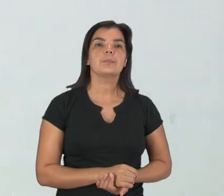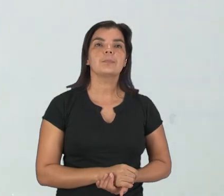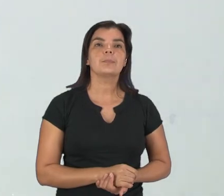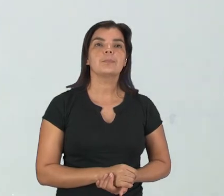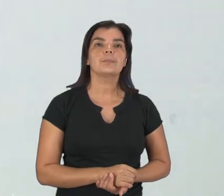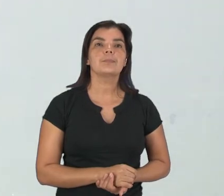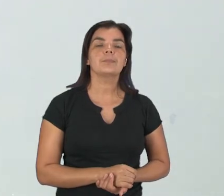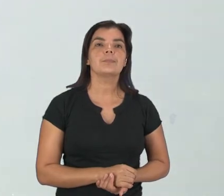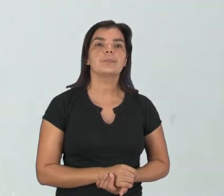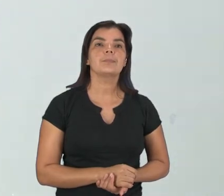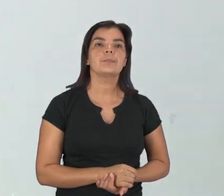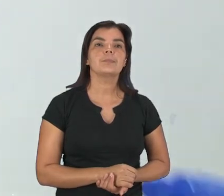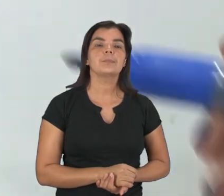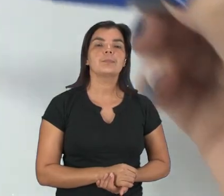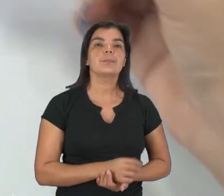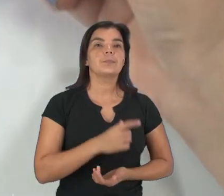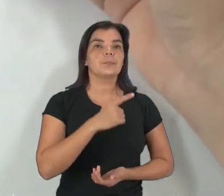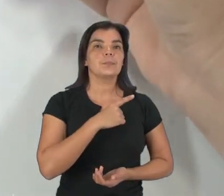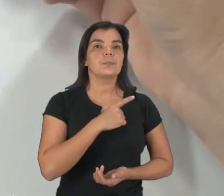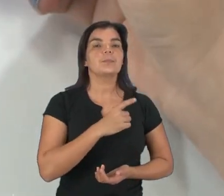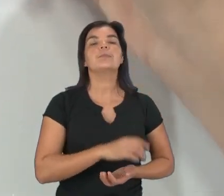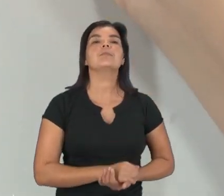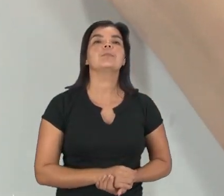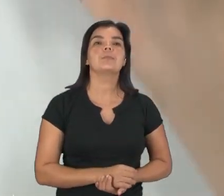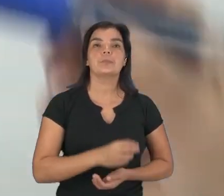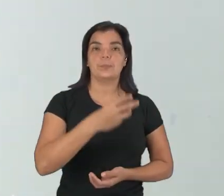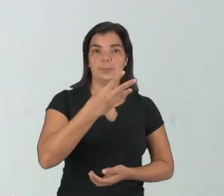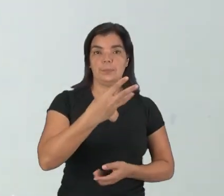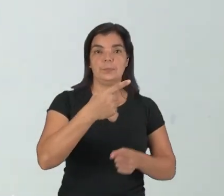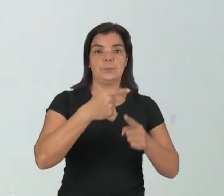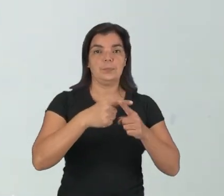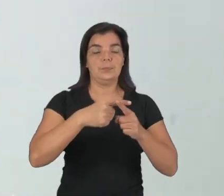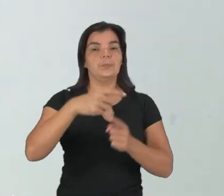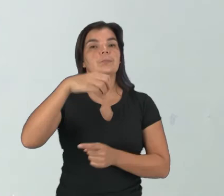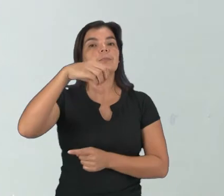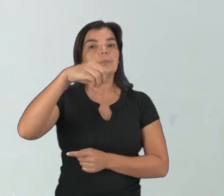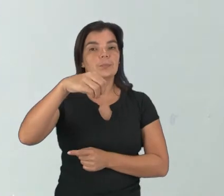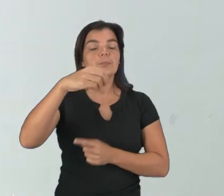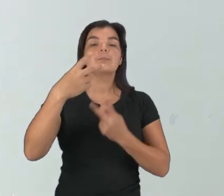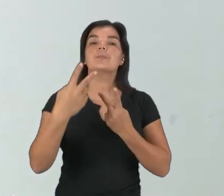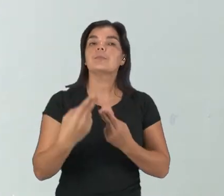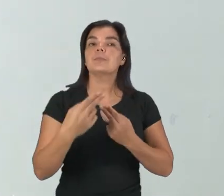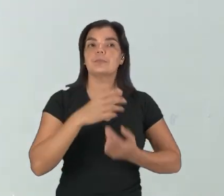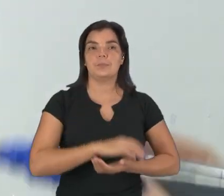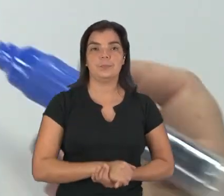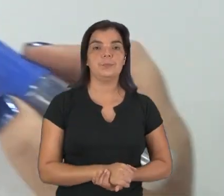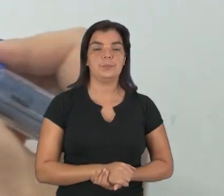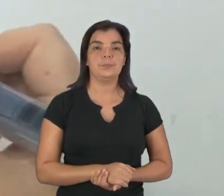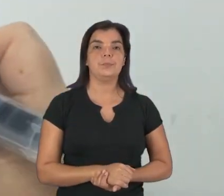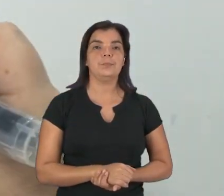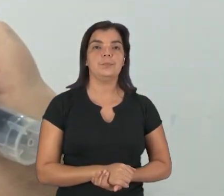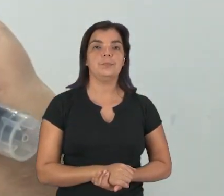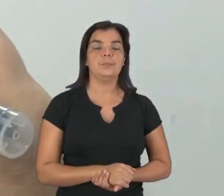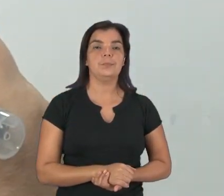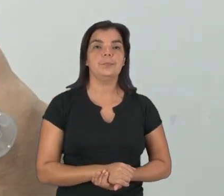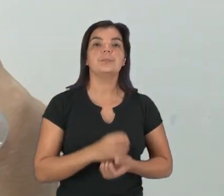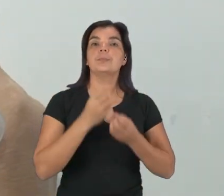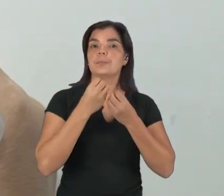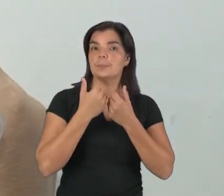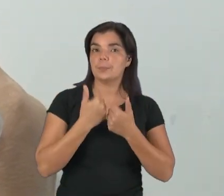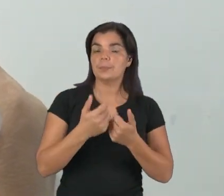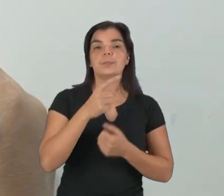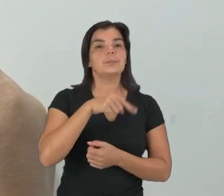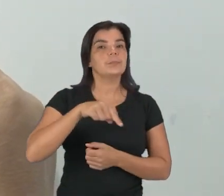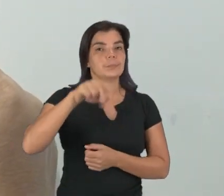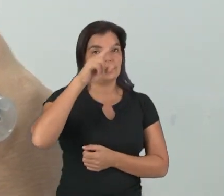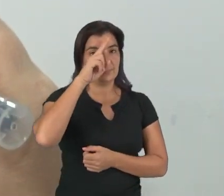Então, aqui, eu tenho 3 vezes 9 é igual a... Muito bem,